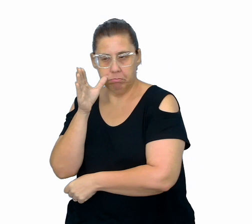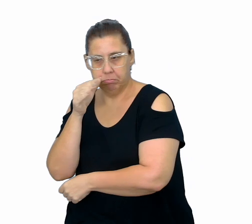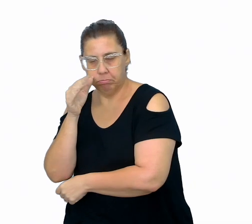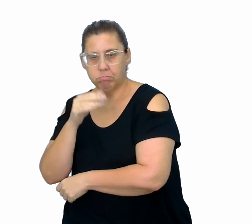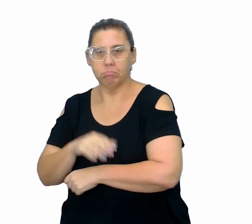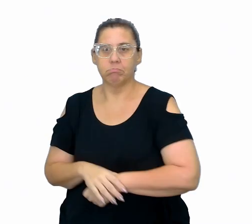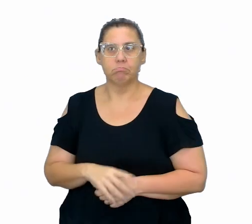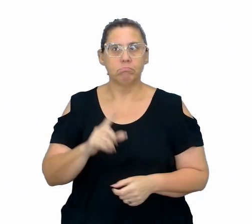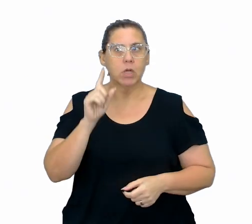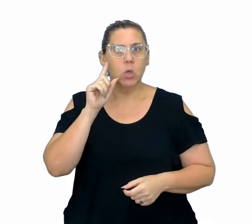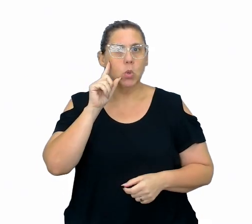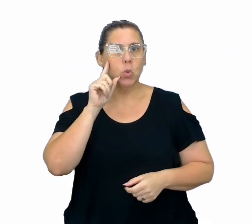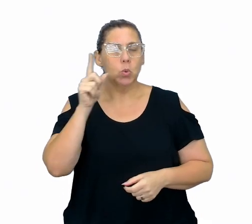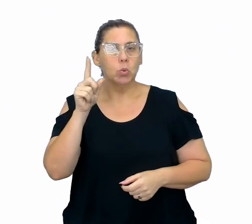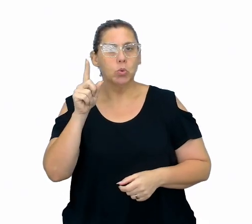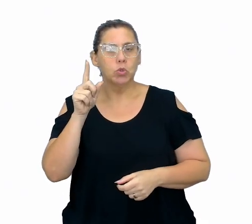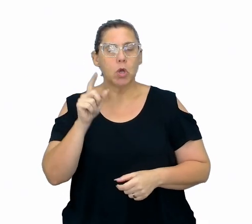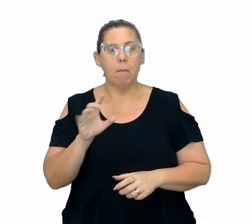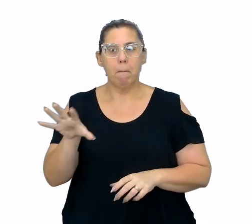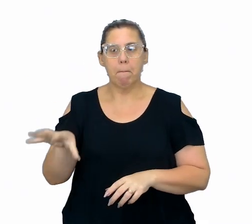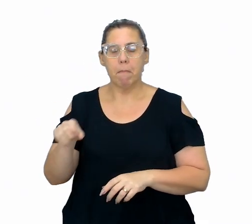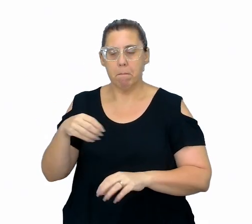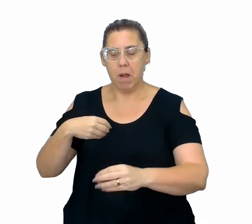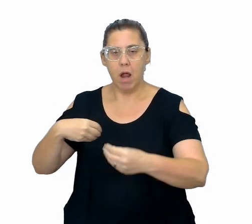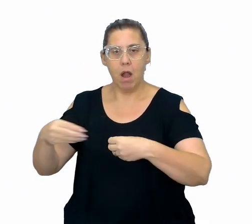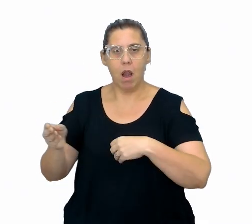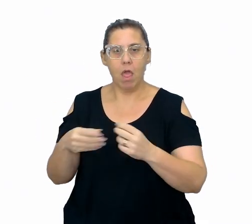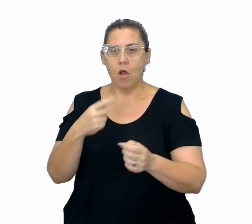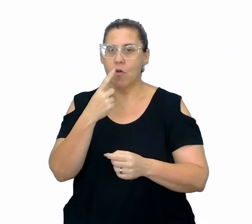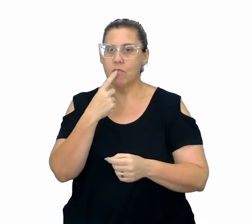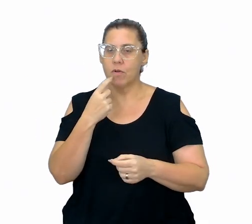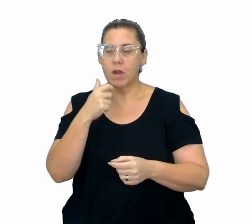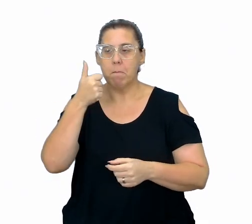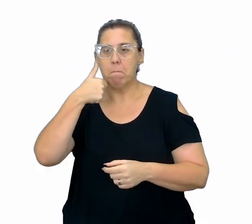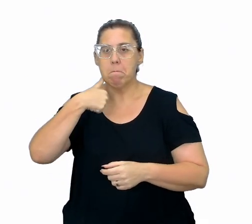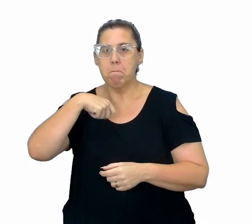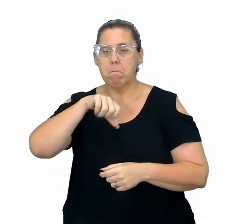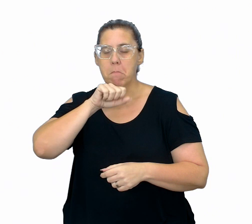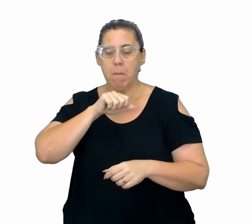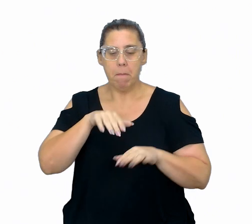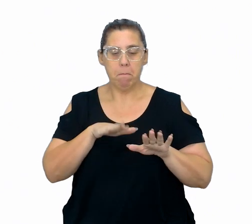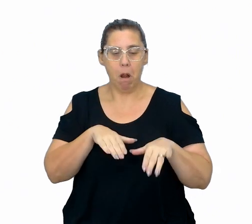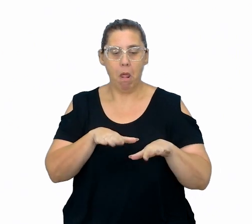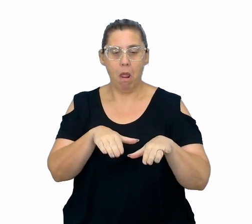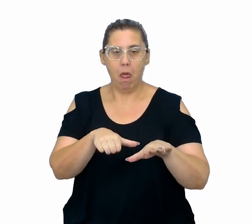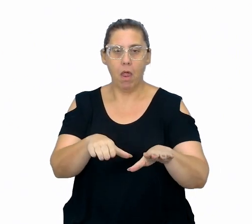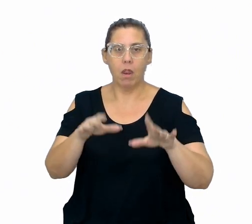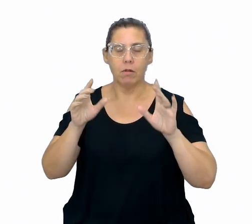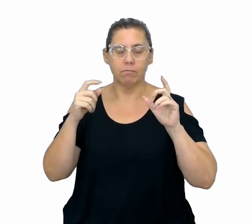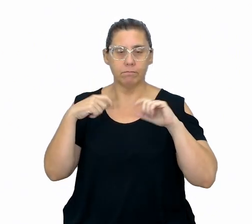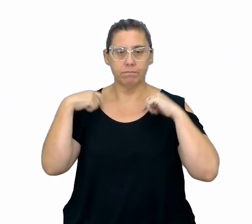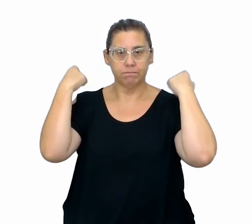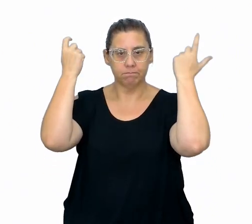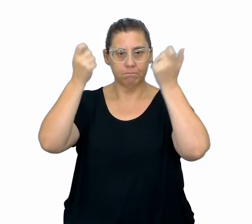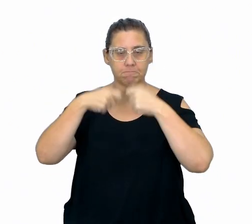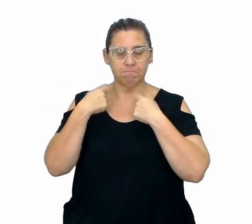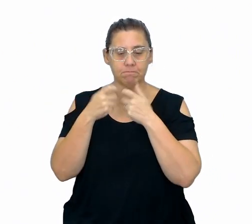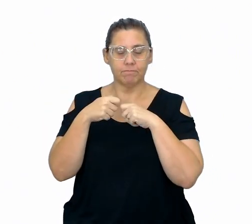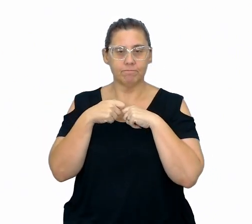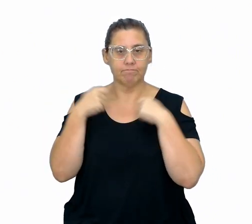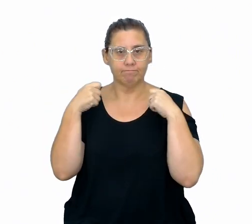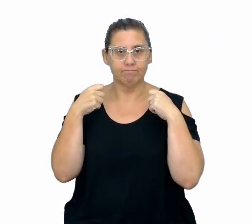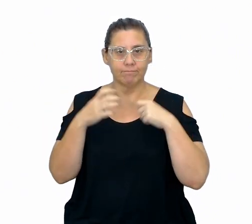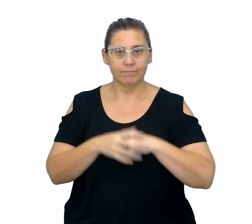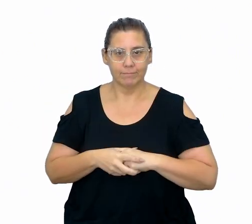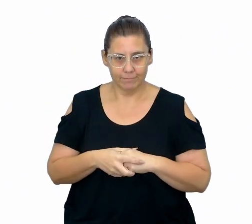dia, com um retalho de tecido vermelho, sua mãe costurou para ela uma curta capa com capuz.